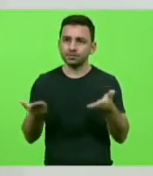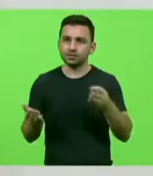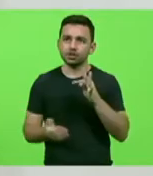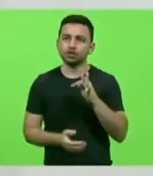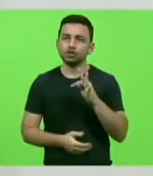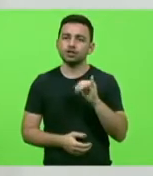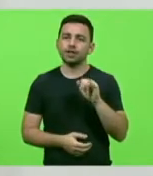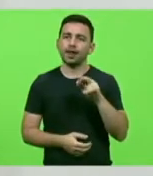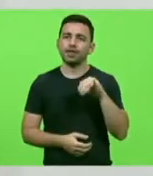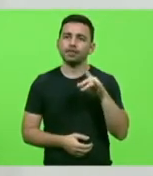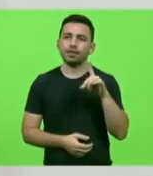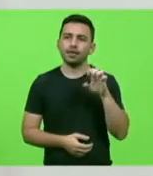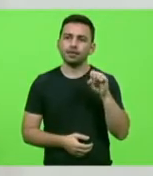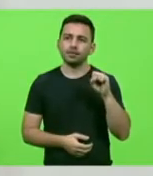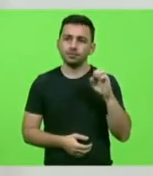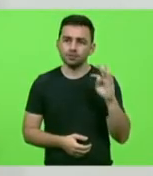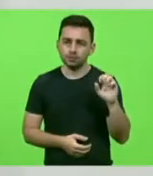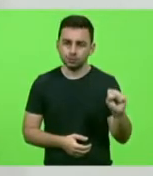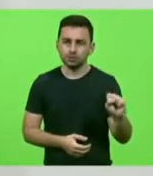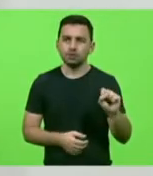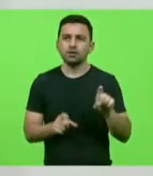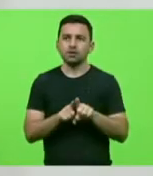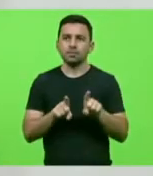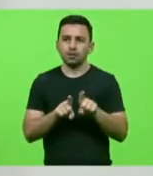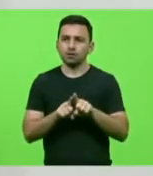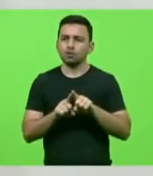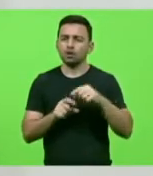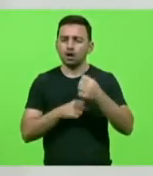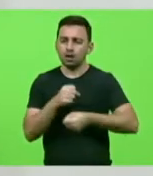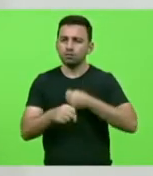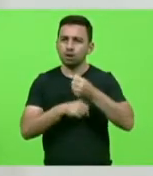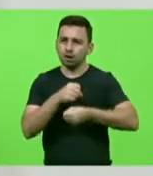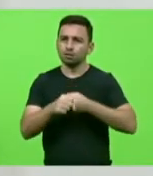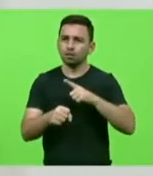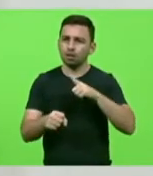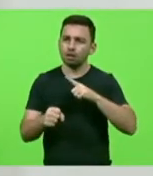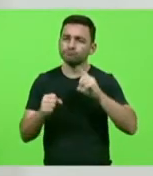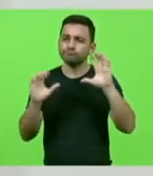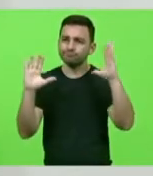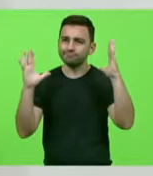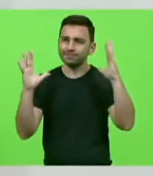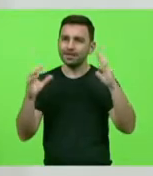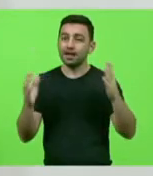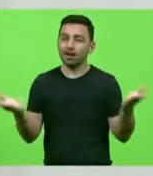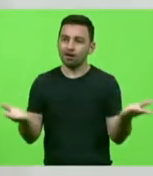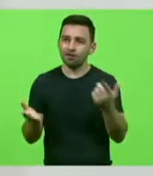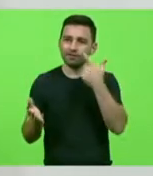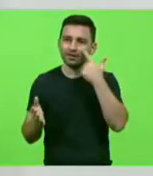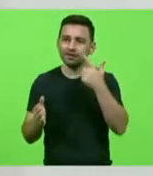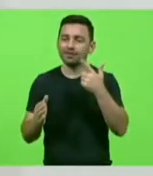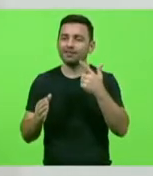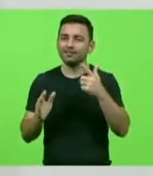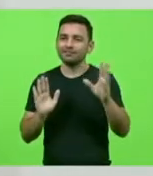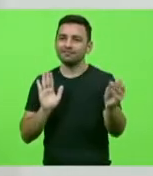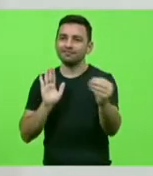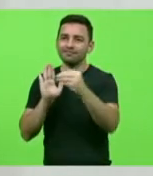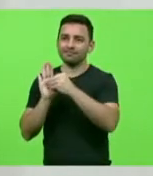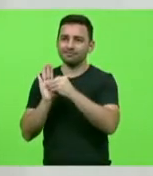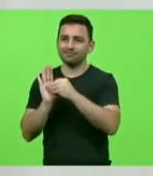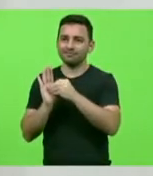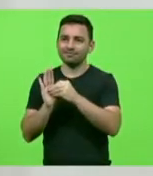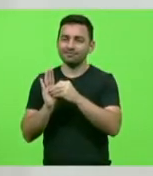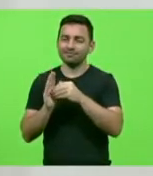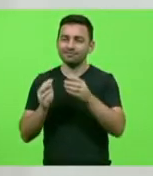e todos os anos nós temos a comemoração. Até eu fiz uma postagem ali para